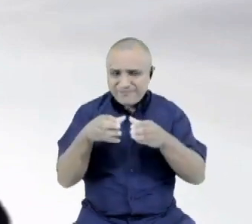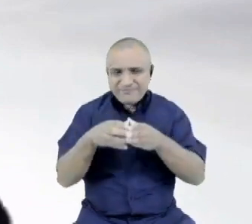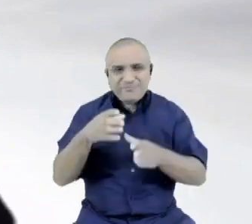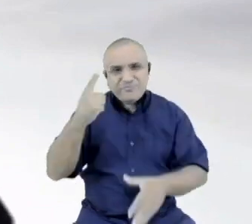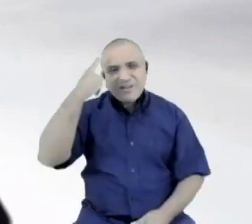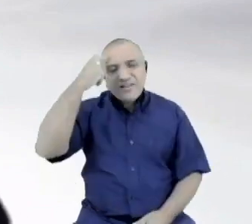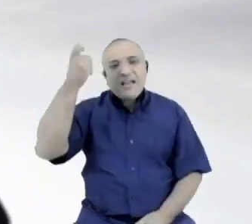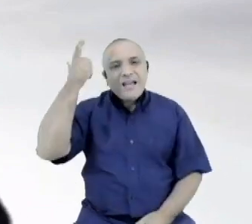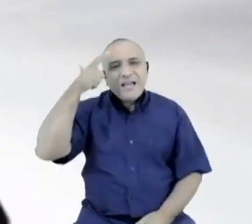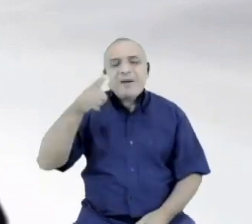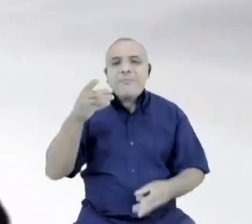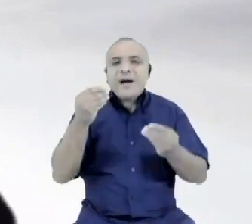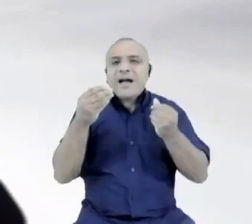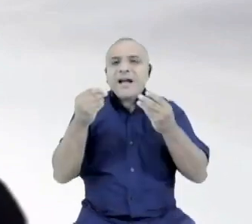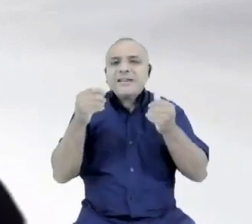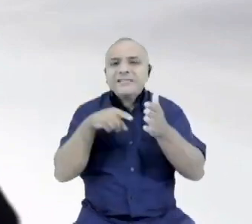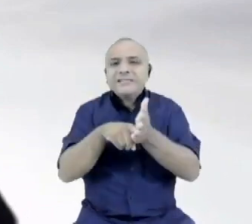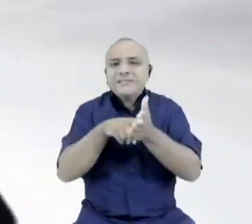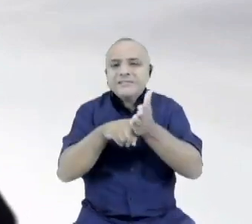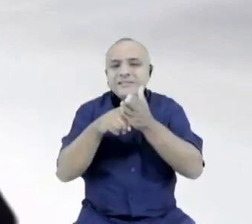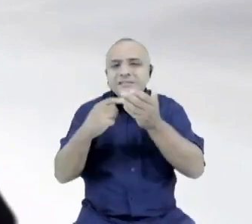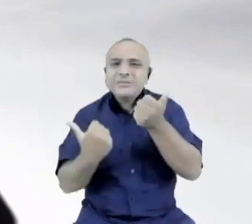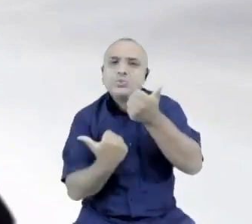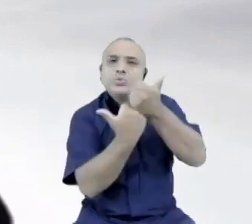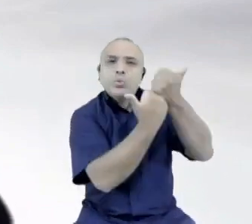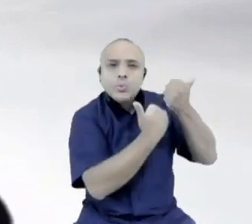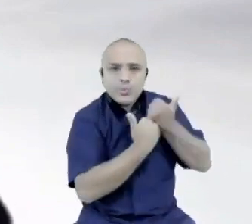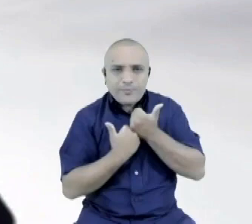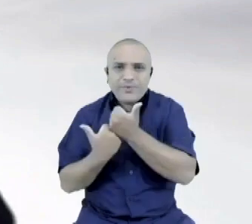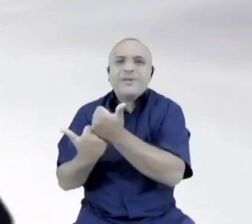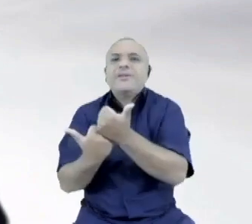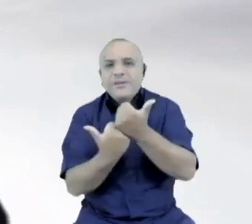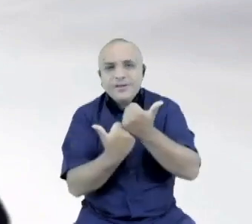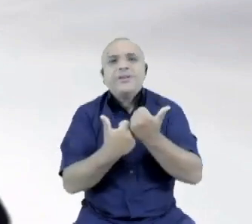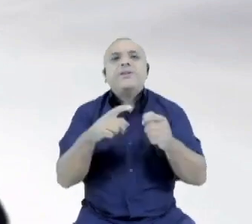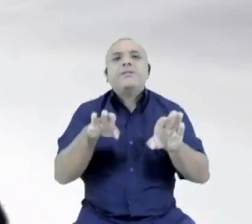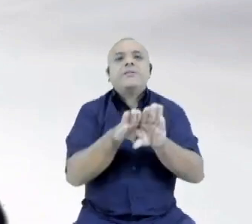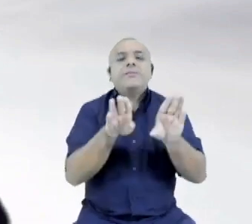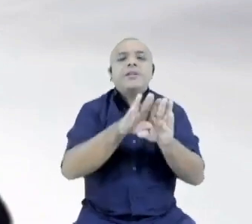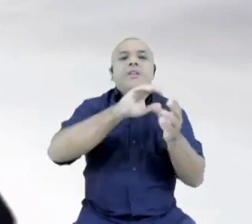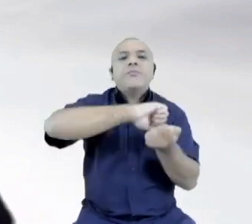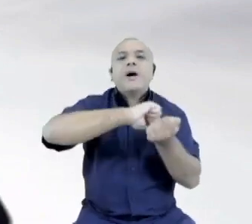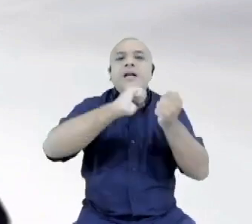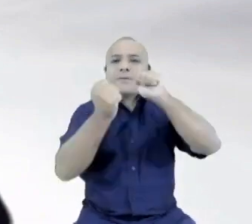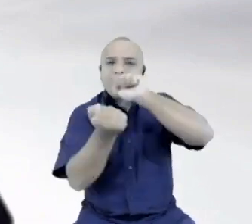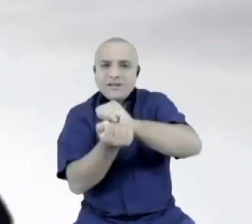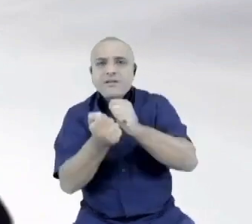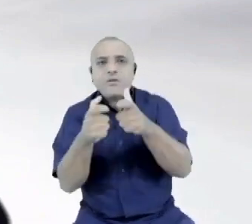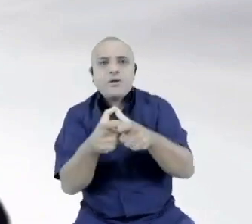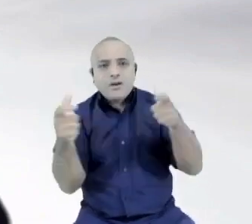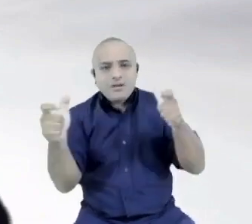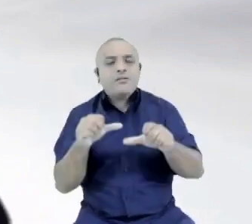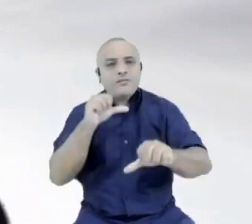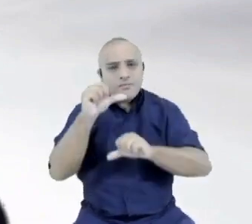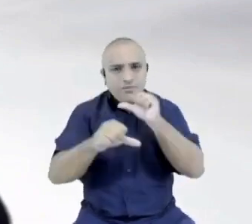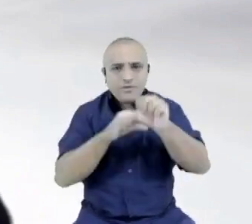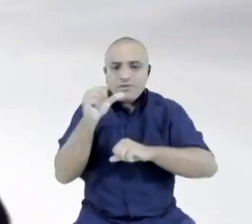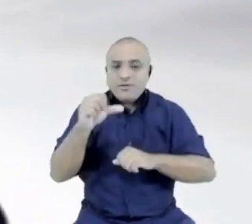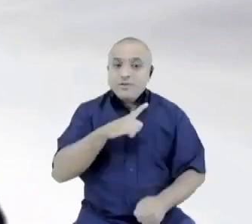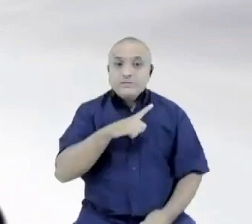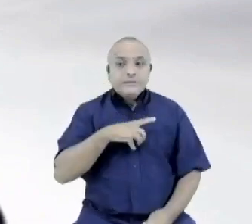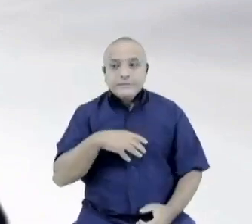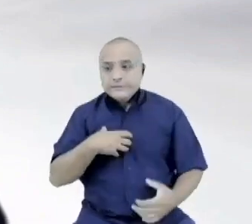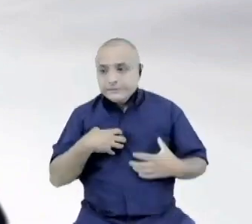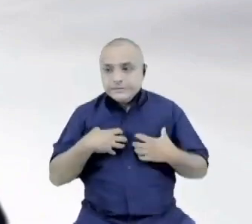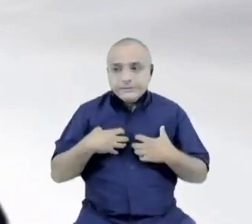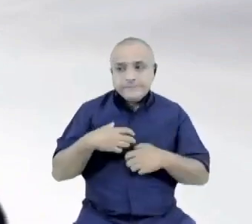mais subespecialista, isso teve uma adaptação muito grande. Toda adaptação, toda mudança, ela gera um pouco de insegurança